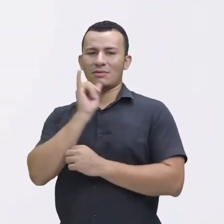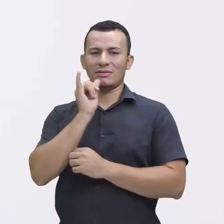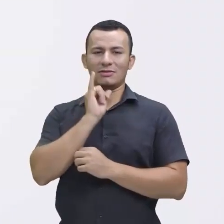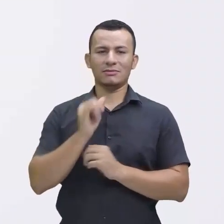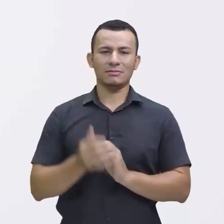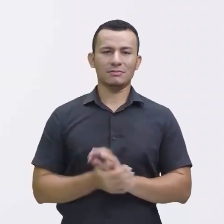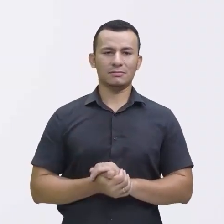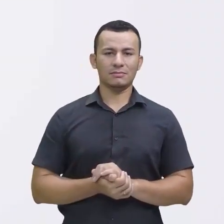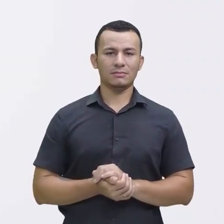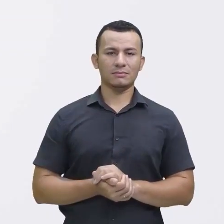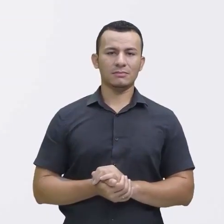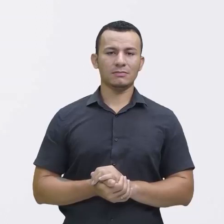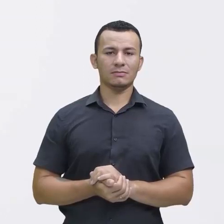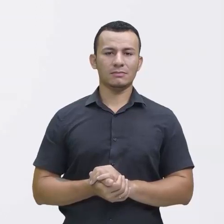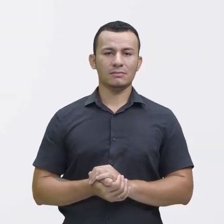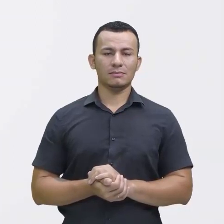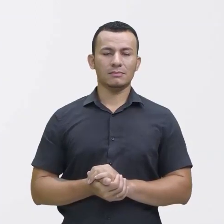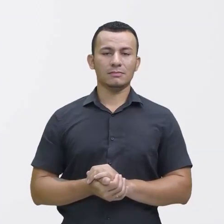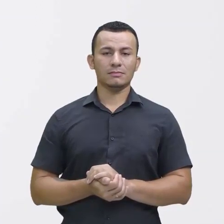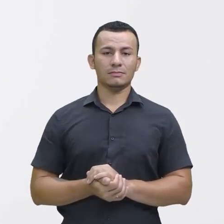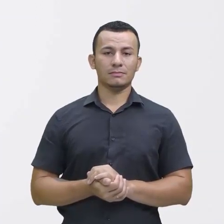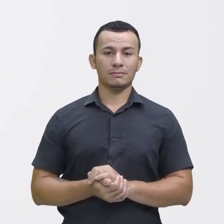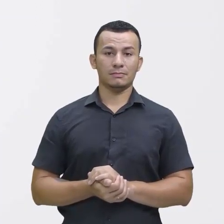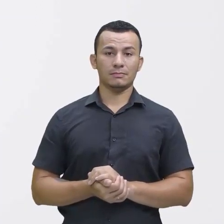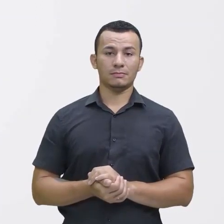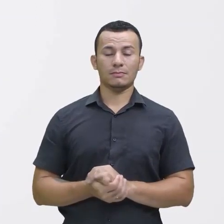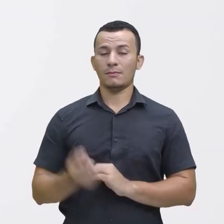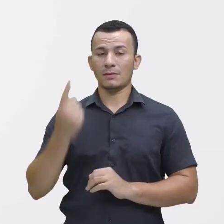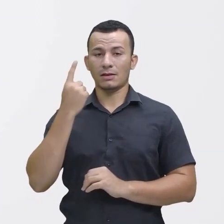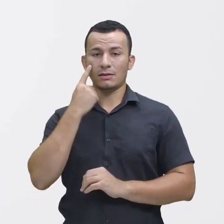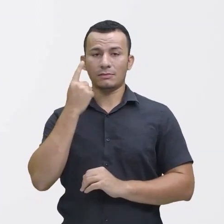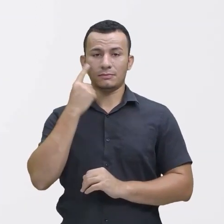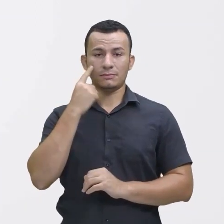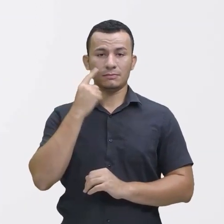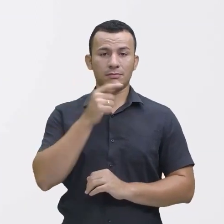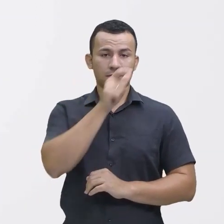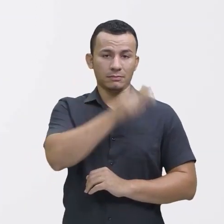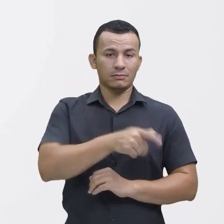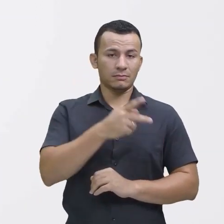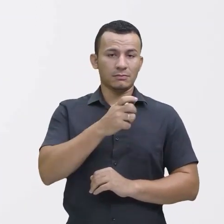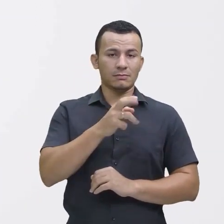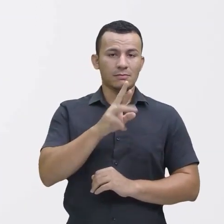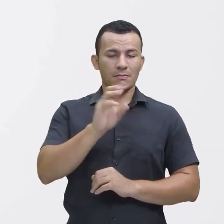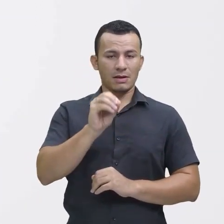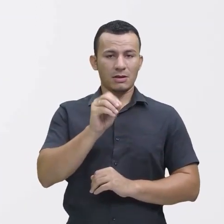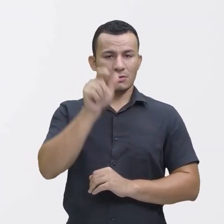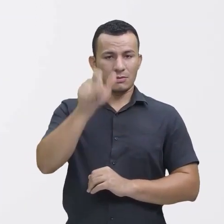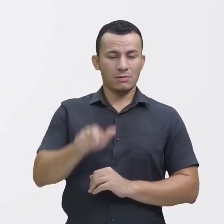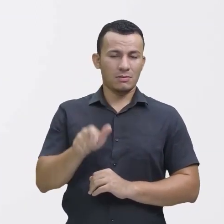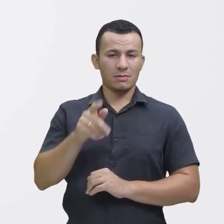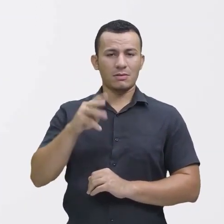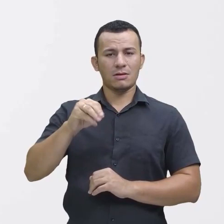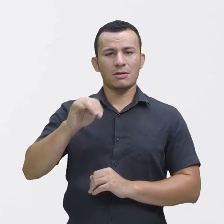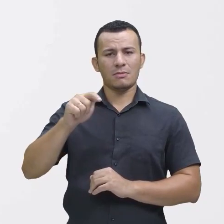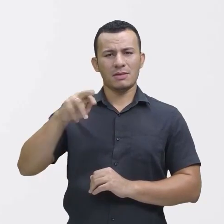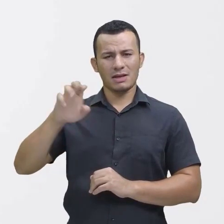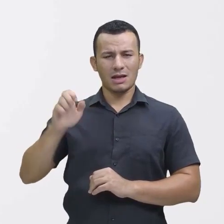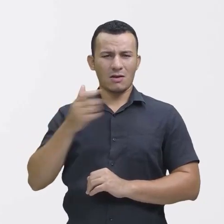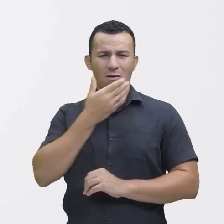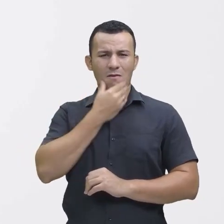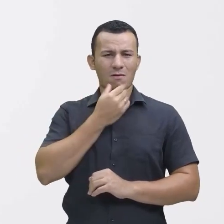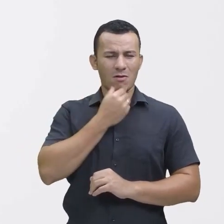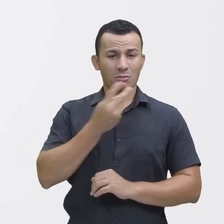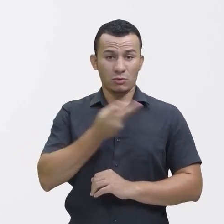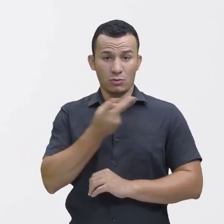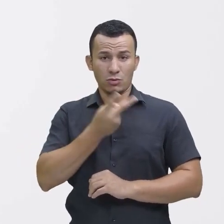exemplo. Olha só. Pedro e Miguel moram no sítio e colheram